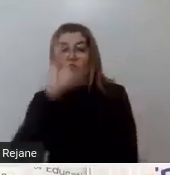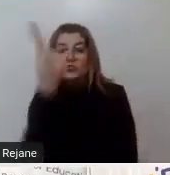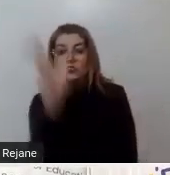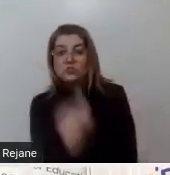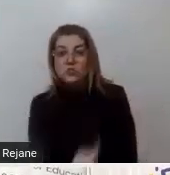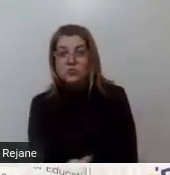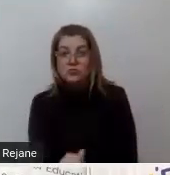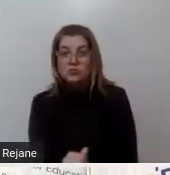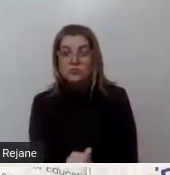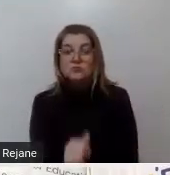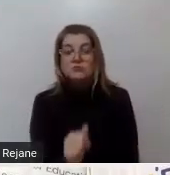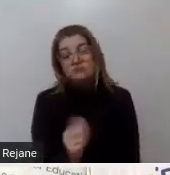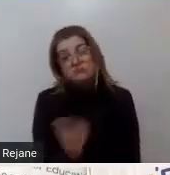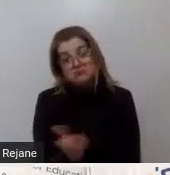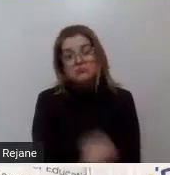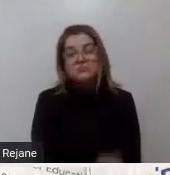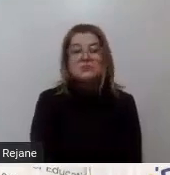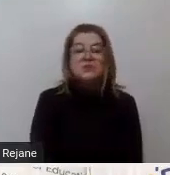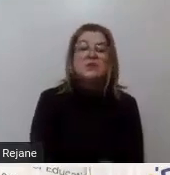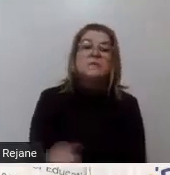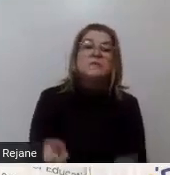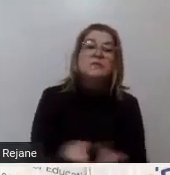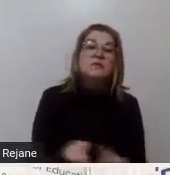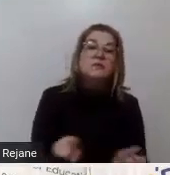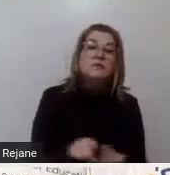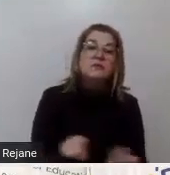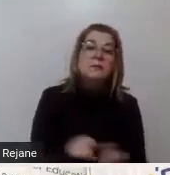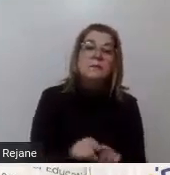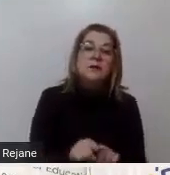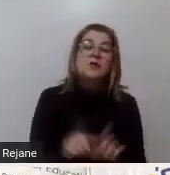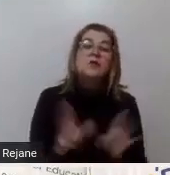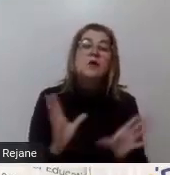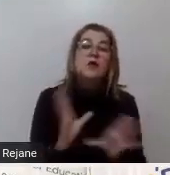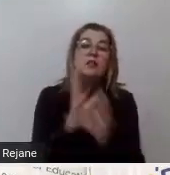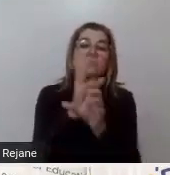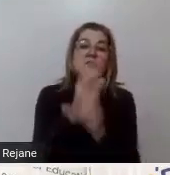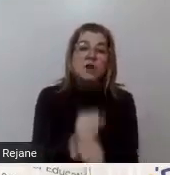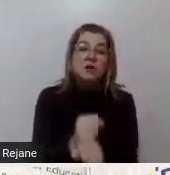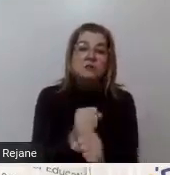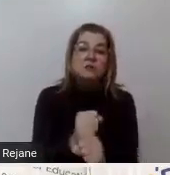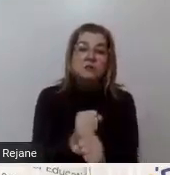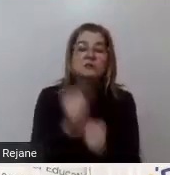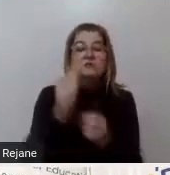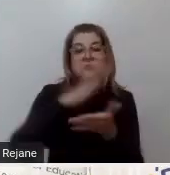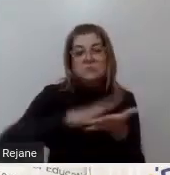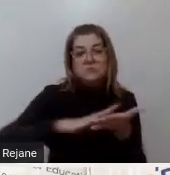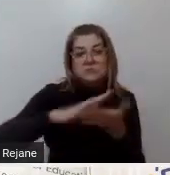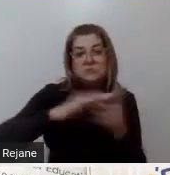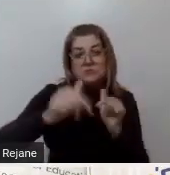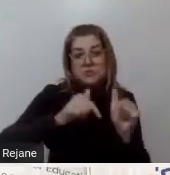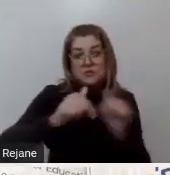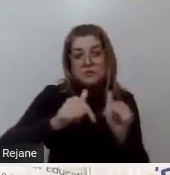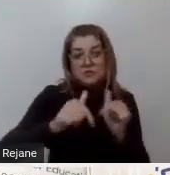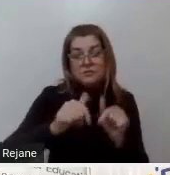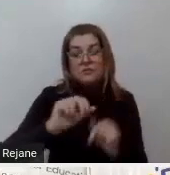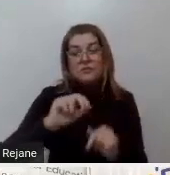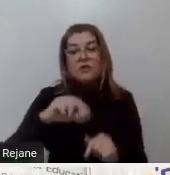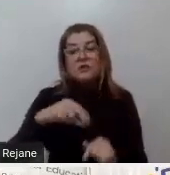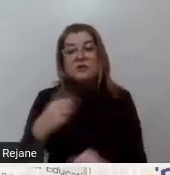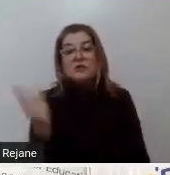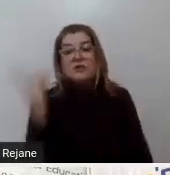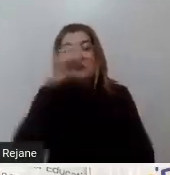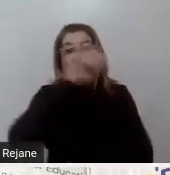posso seguir. Eu posso falar qual a pontuação dessa minha tarefa e eu posso dar a data